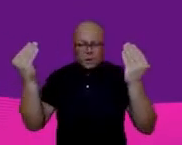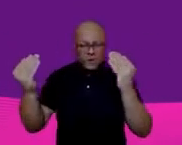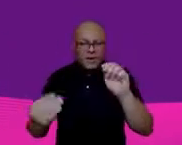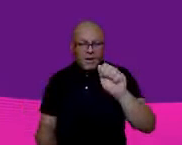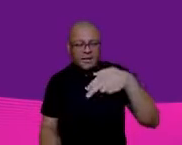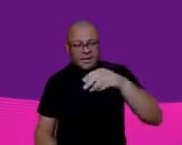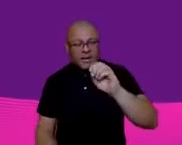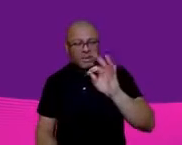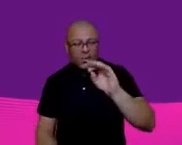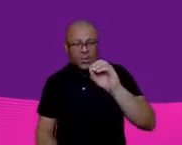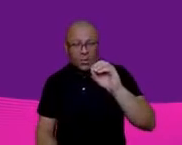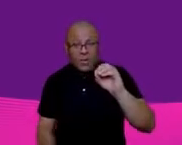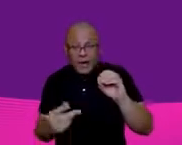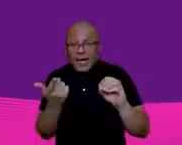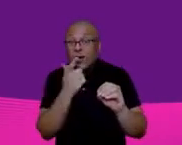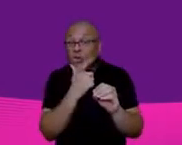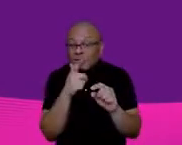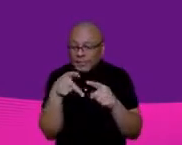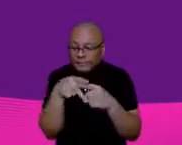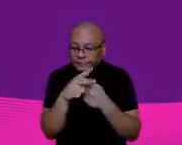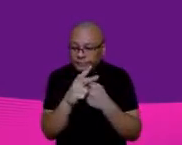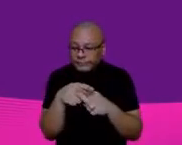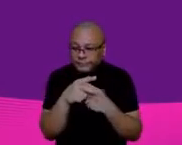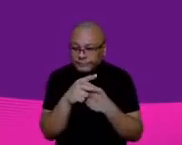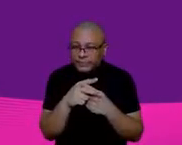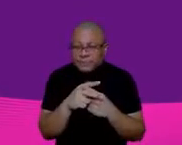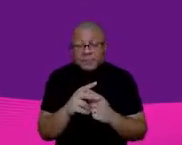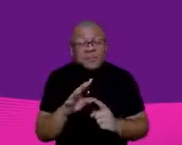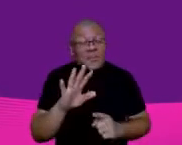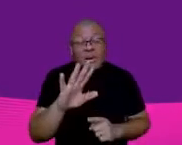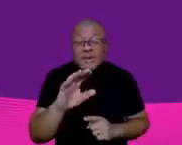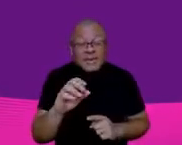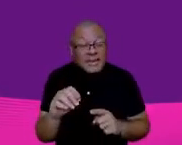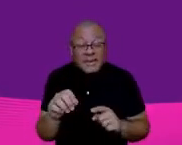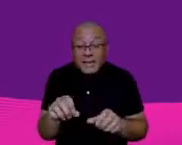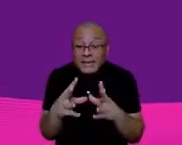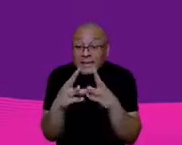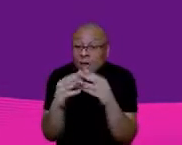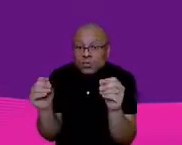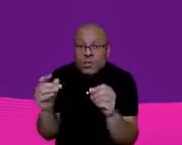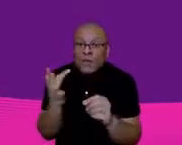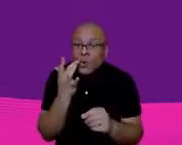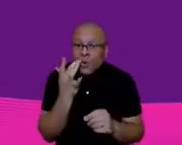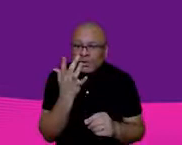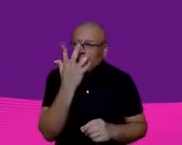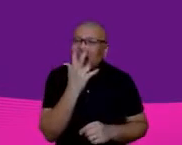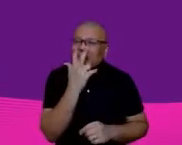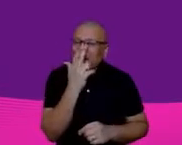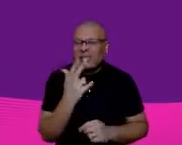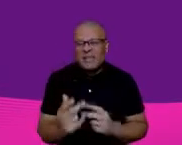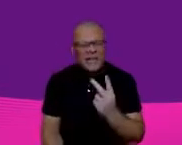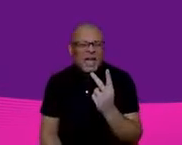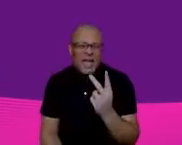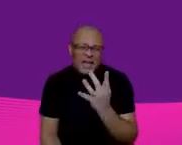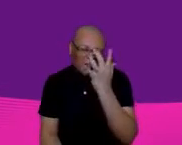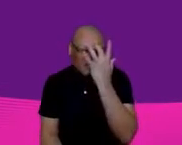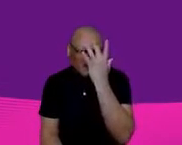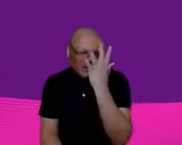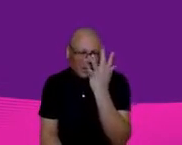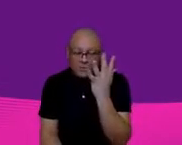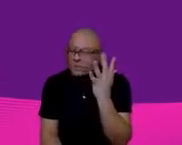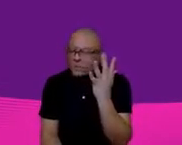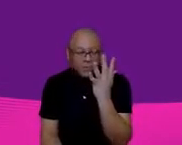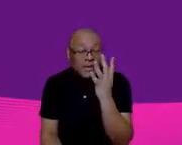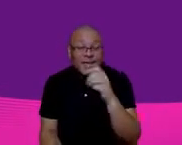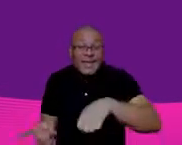fixação. Quando a fratura não é tão comminutiva, parece que é mais fácil, né? Pô, são só 2, 3 fragmentos. Mas a hora que a gente vai ver a fixação, realmente, a